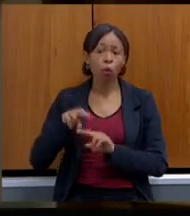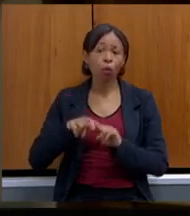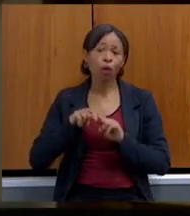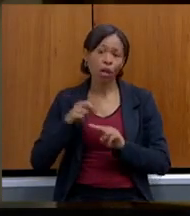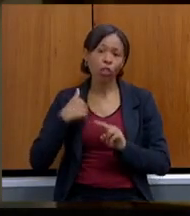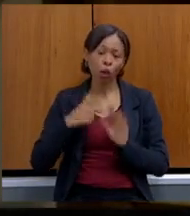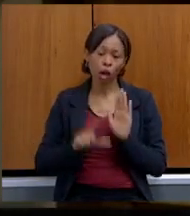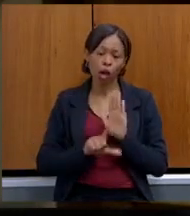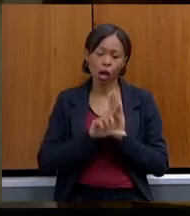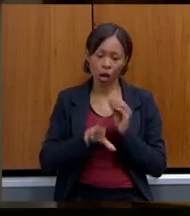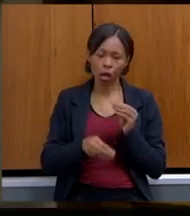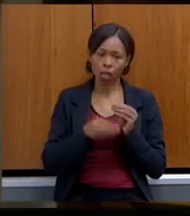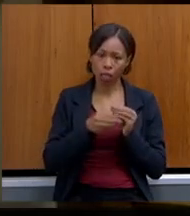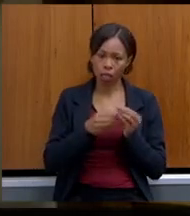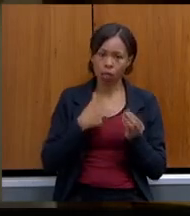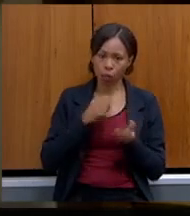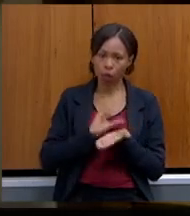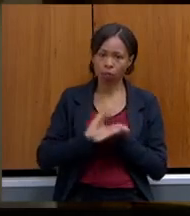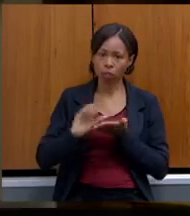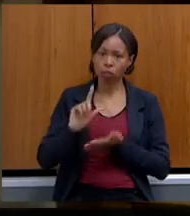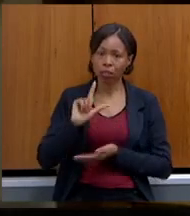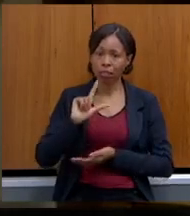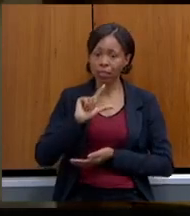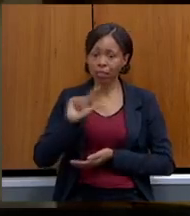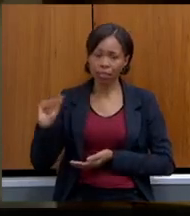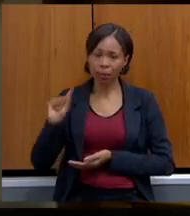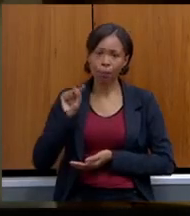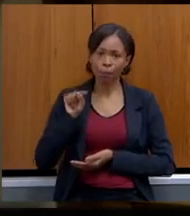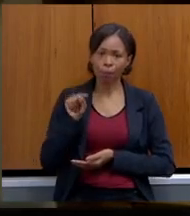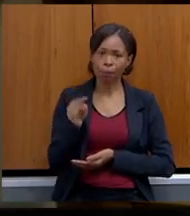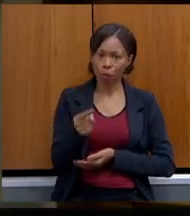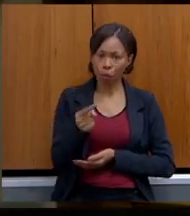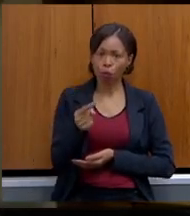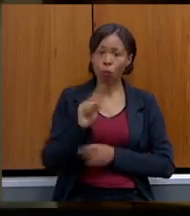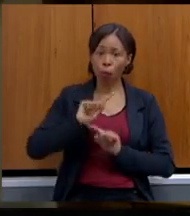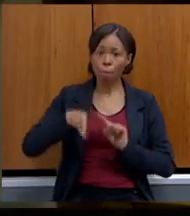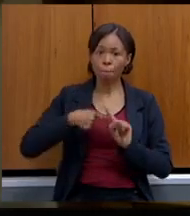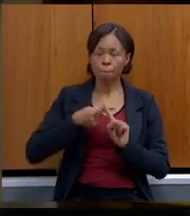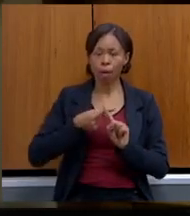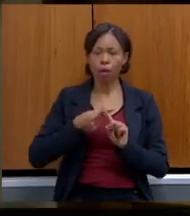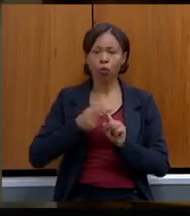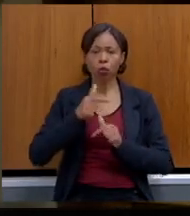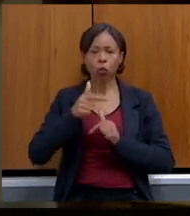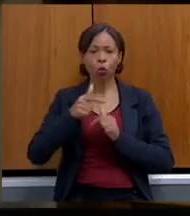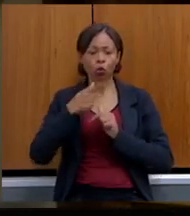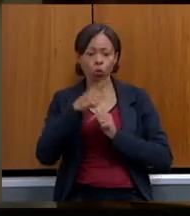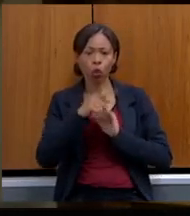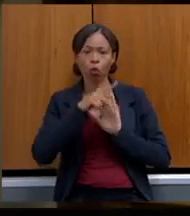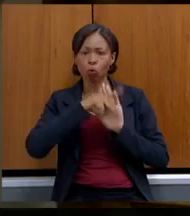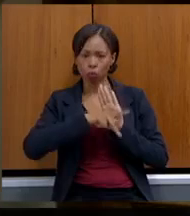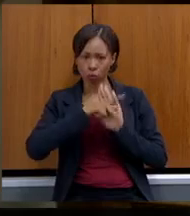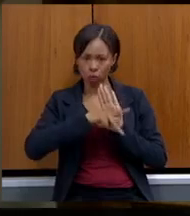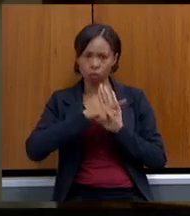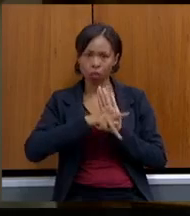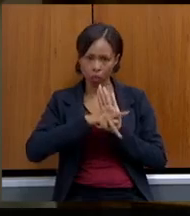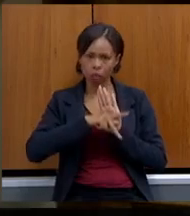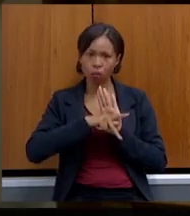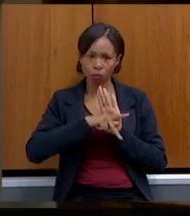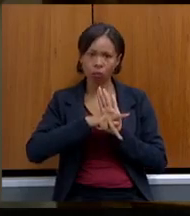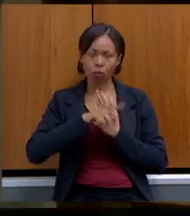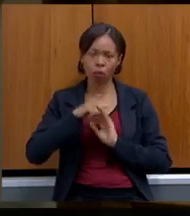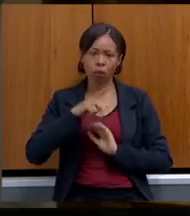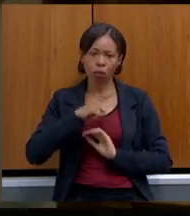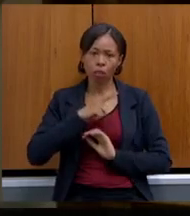Emenda que eu passei do valor de 100 mil reais e complementado pelo trabalho é deste programa da senhora aí né da frente